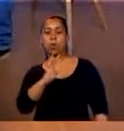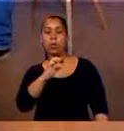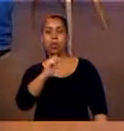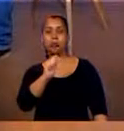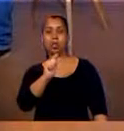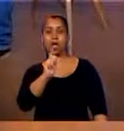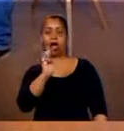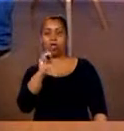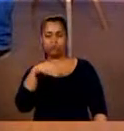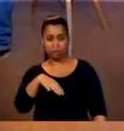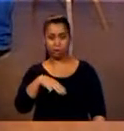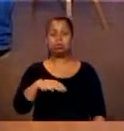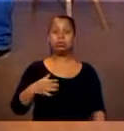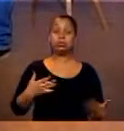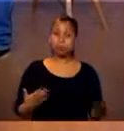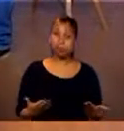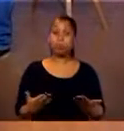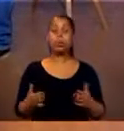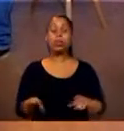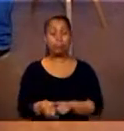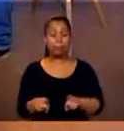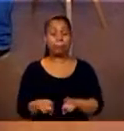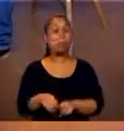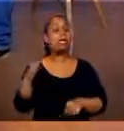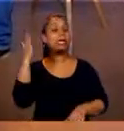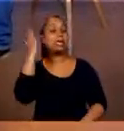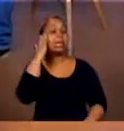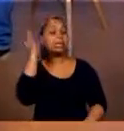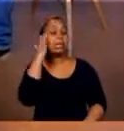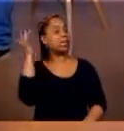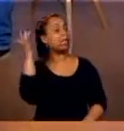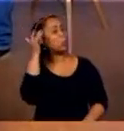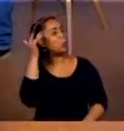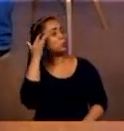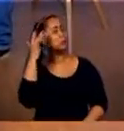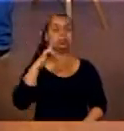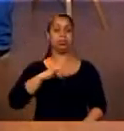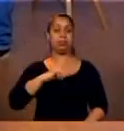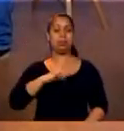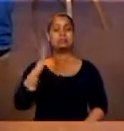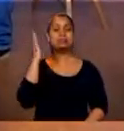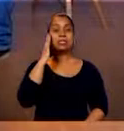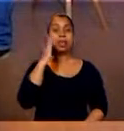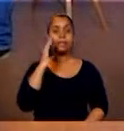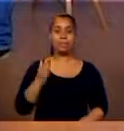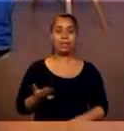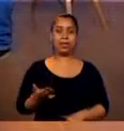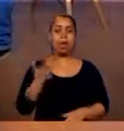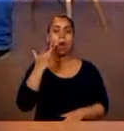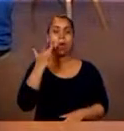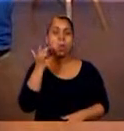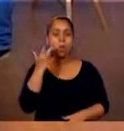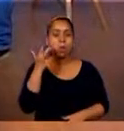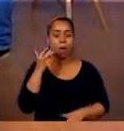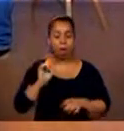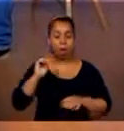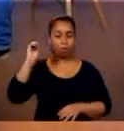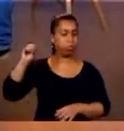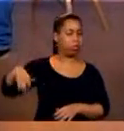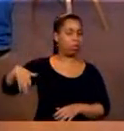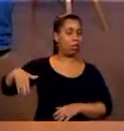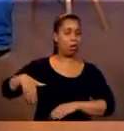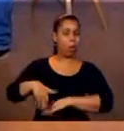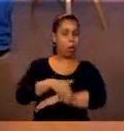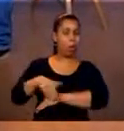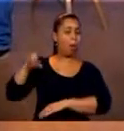ficar consciente de que o papel de bala que eu jogo na rua, esse papel de bala vai